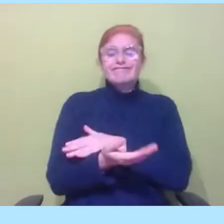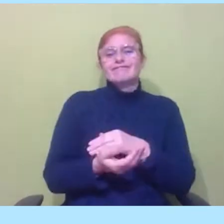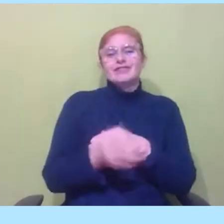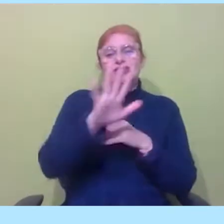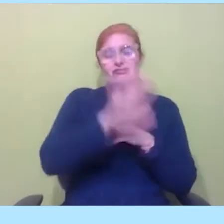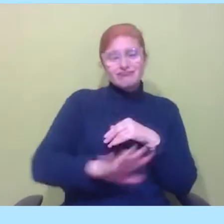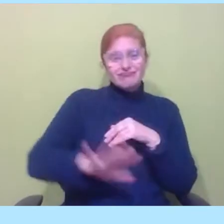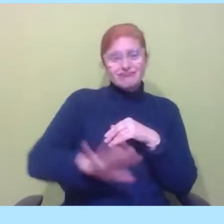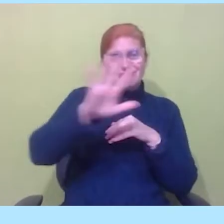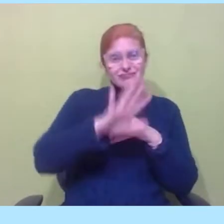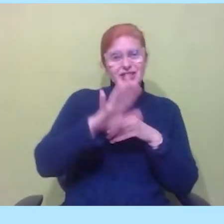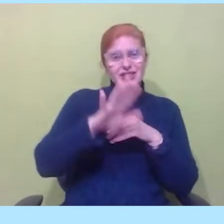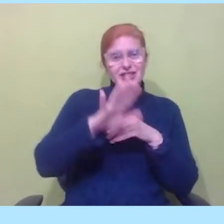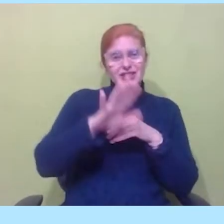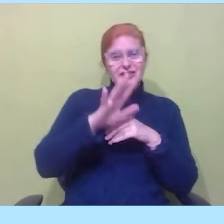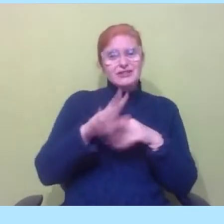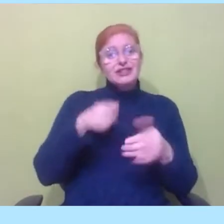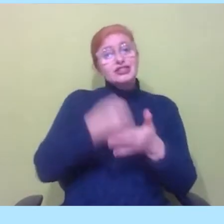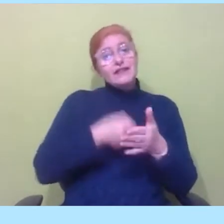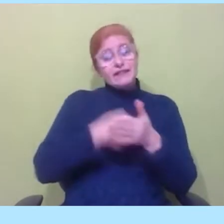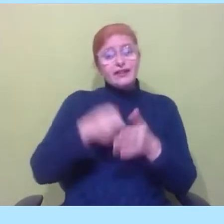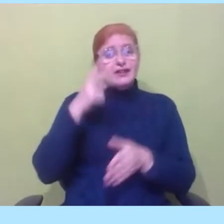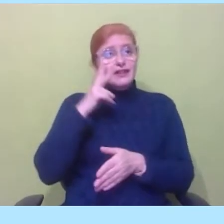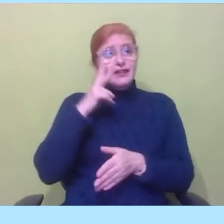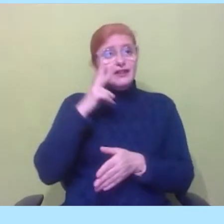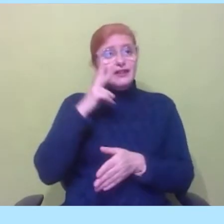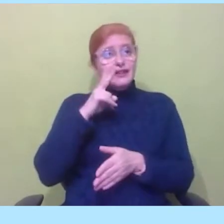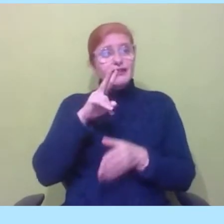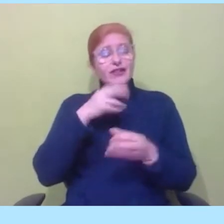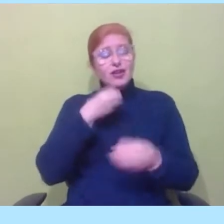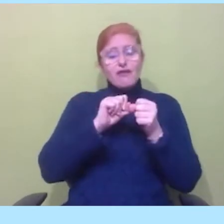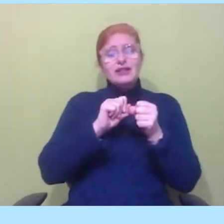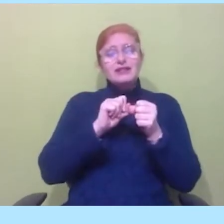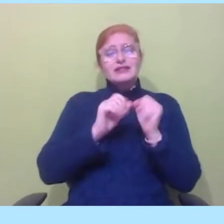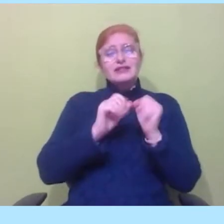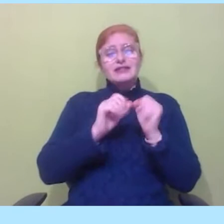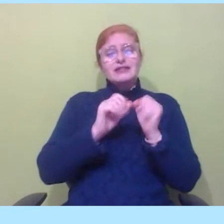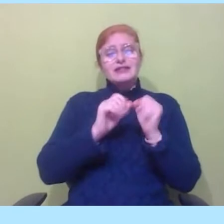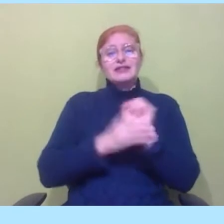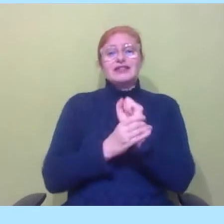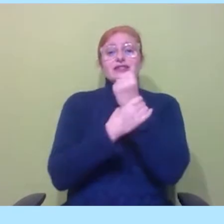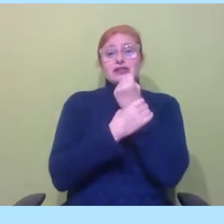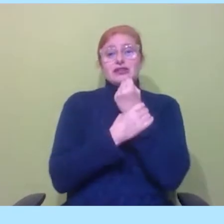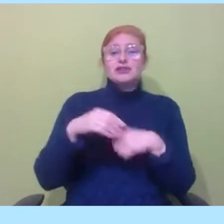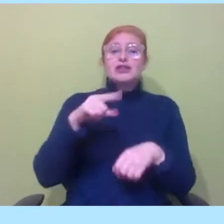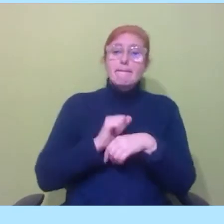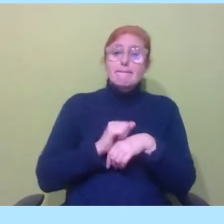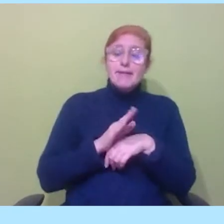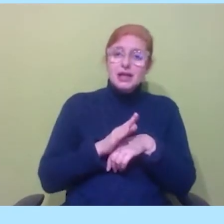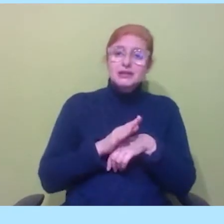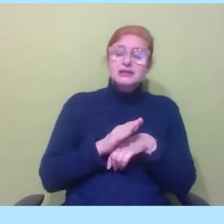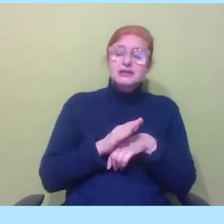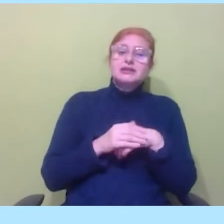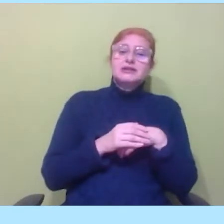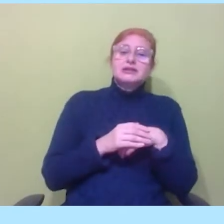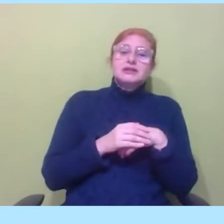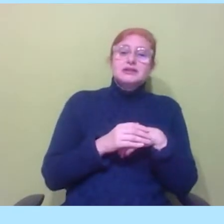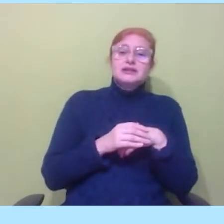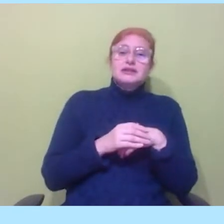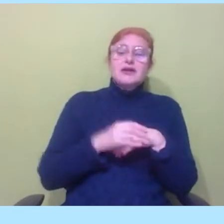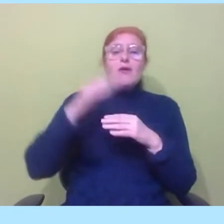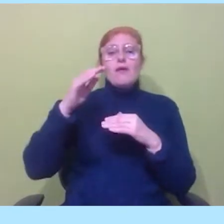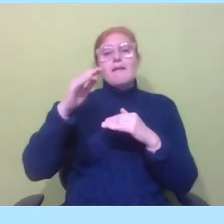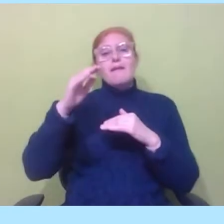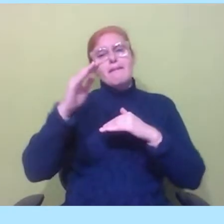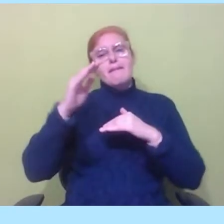segura, né, e entre a praticidade e a performance de algumas plataformas que